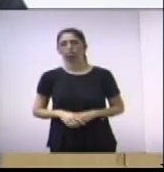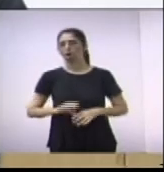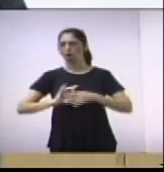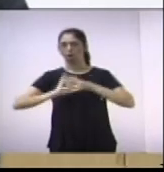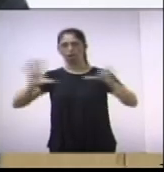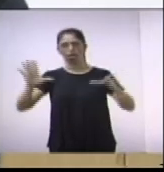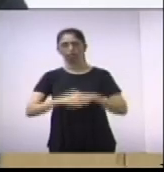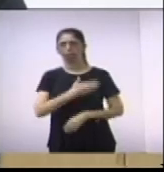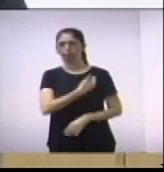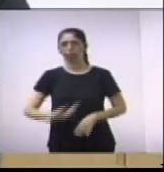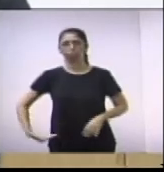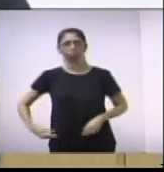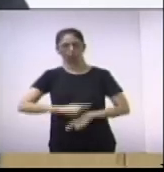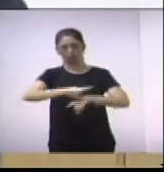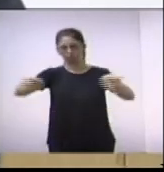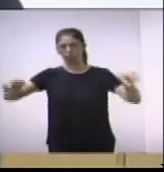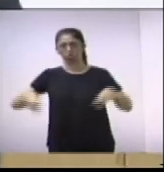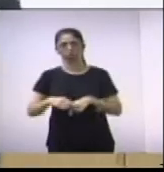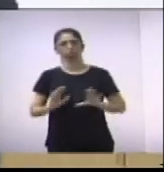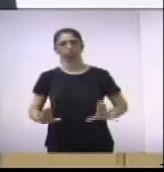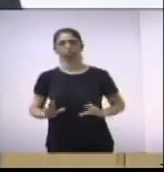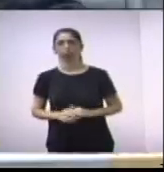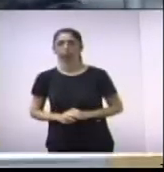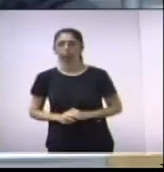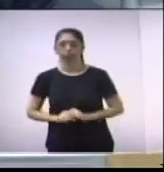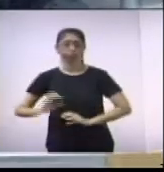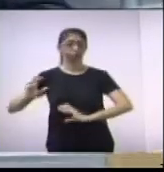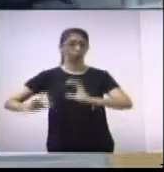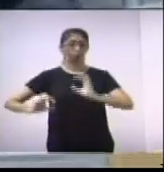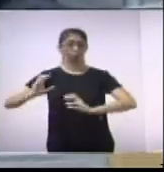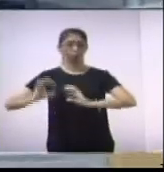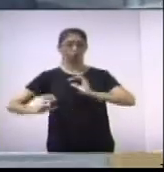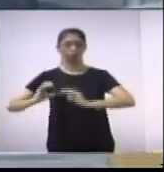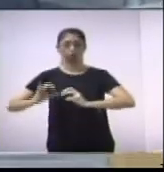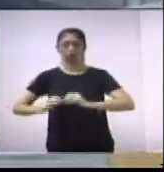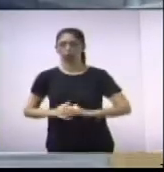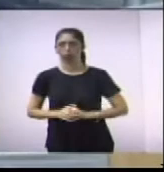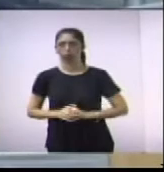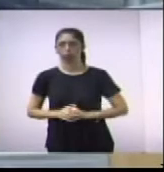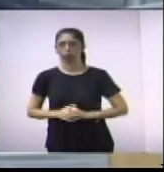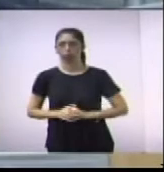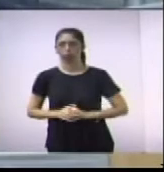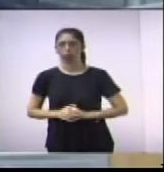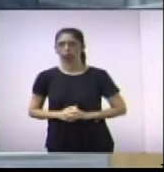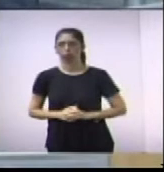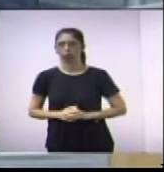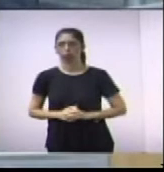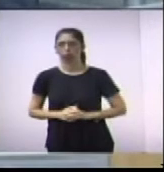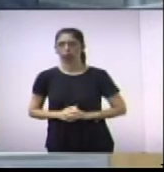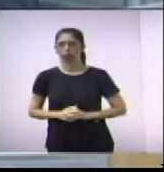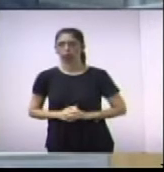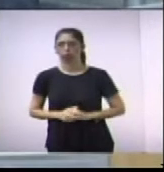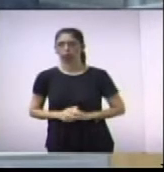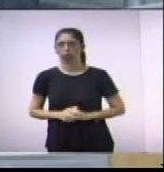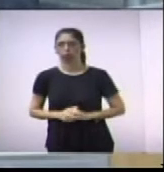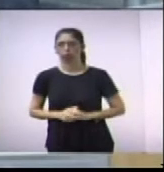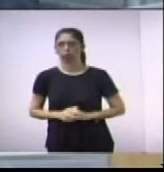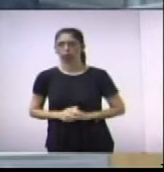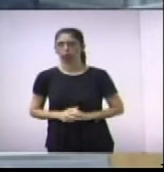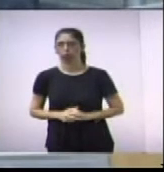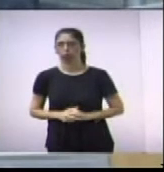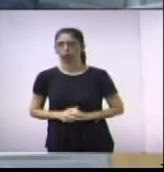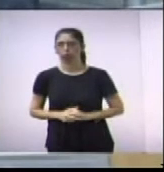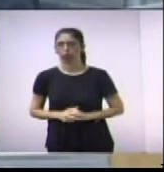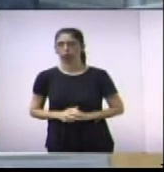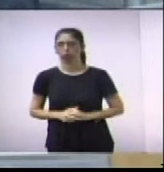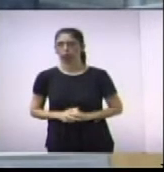vereador. Presidente, vereadora, vereadores, o que a gente apurou também, em reunião